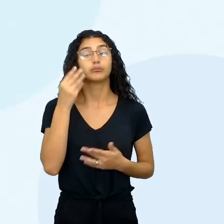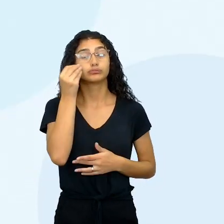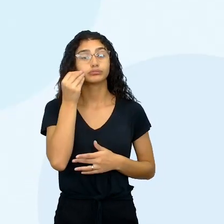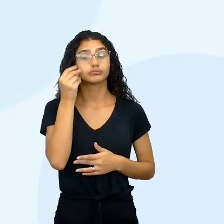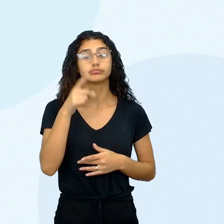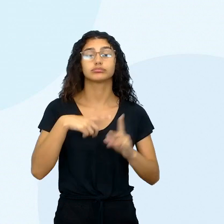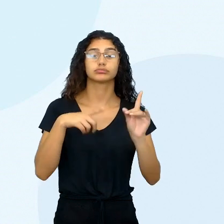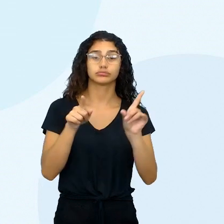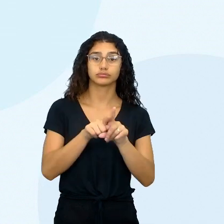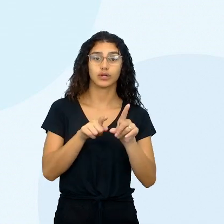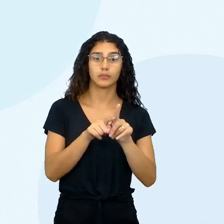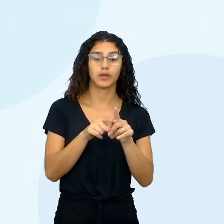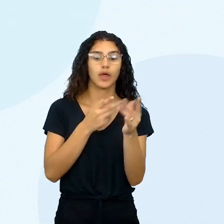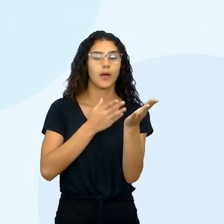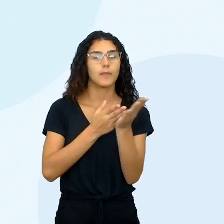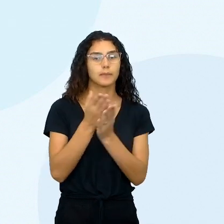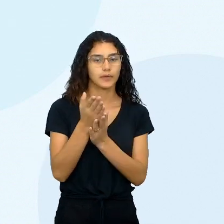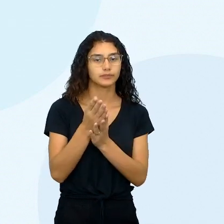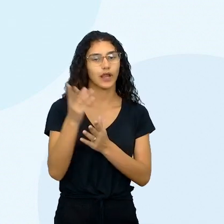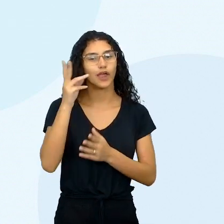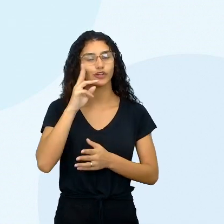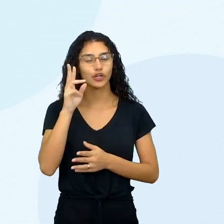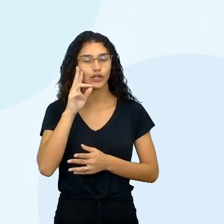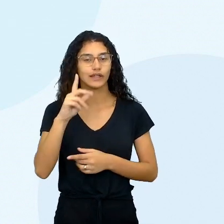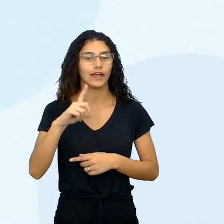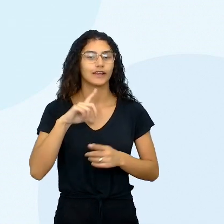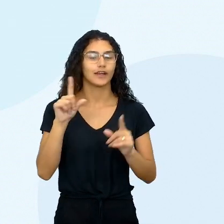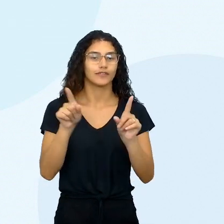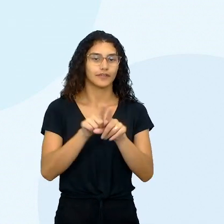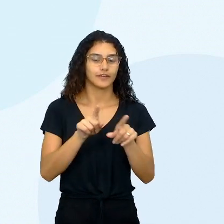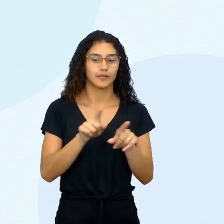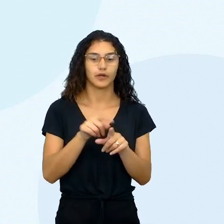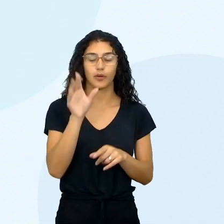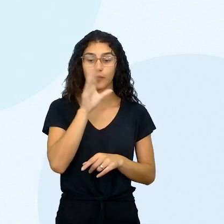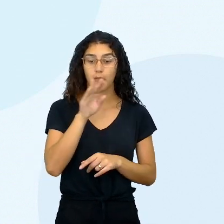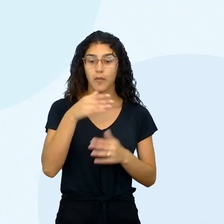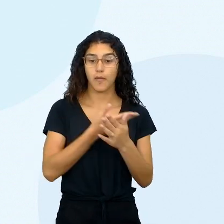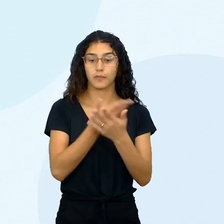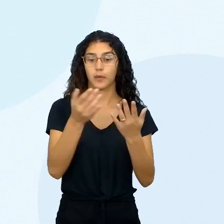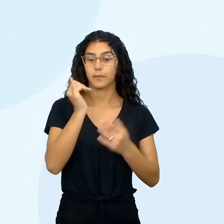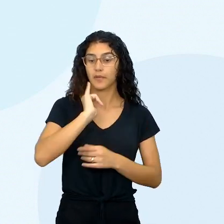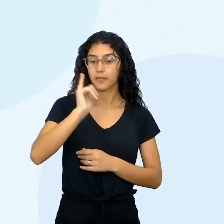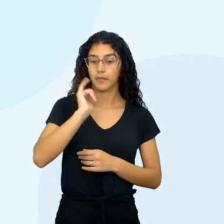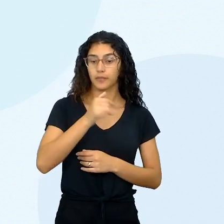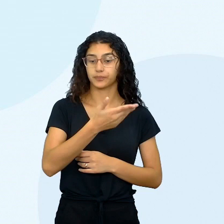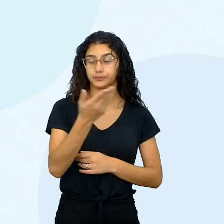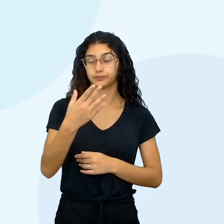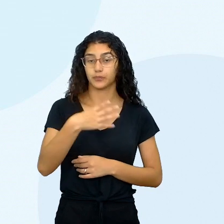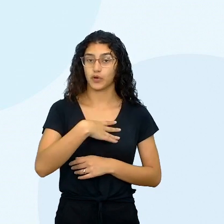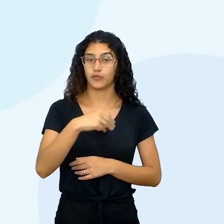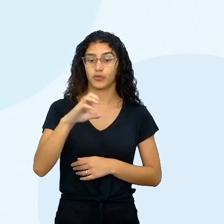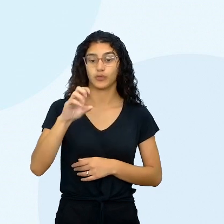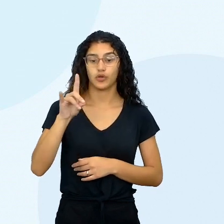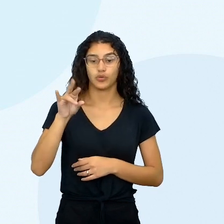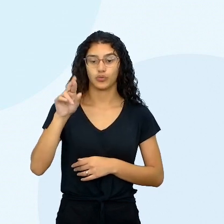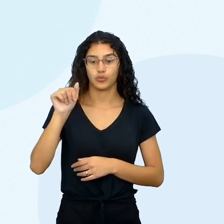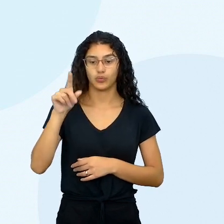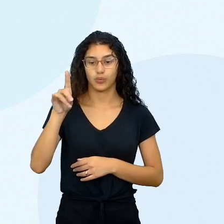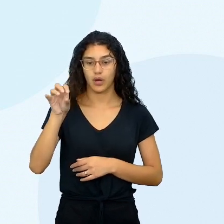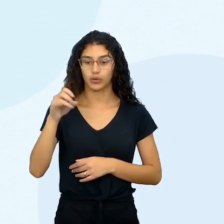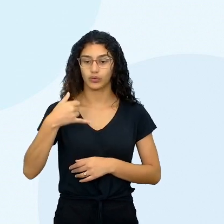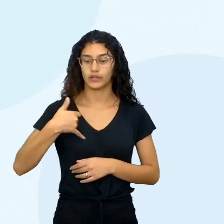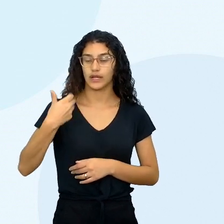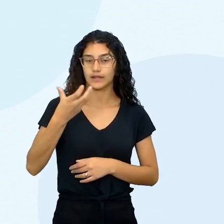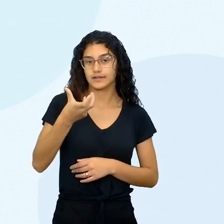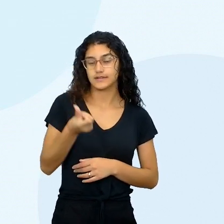Aproveitando esse gancho dessa historinha aí, dessa anedota que eu contei para vocês aí sobre o meu filho Eduardo de 6 anos, né?